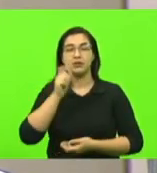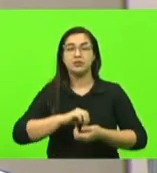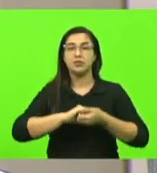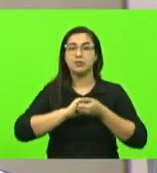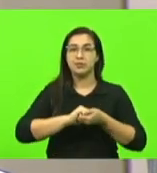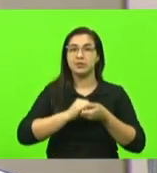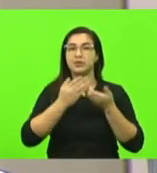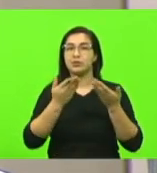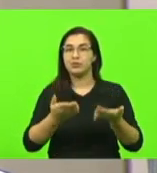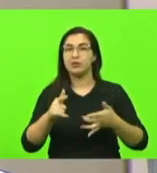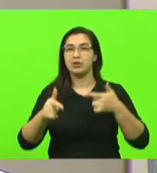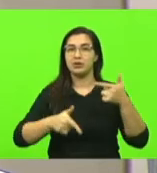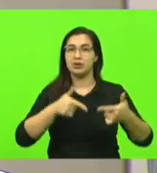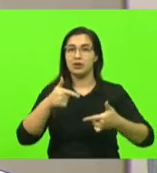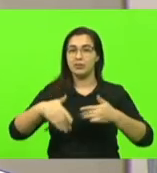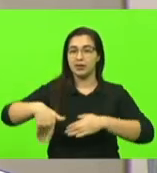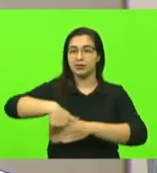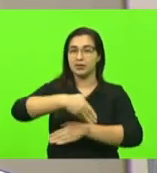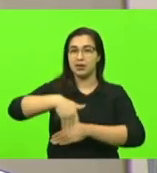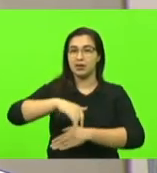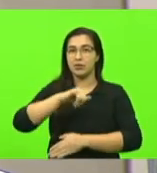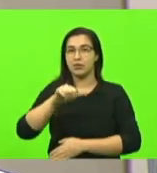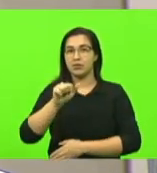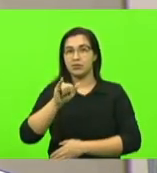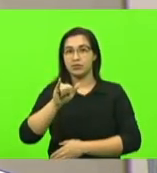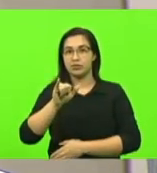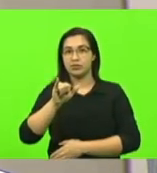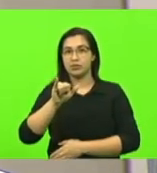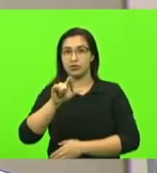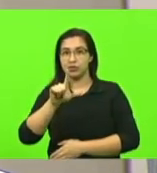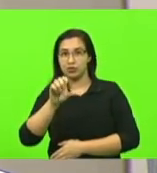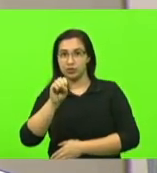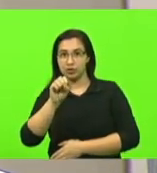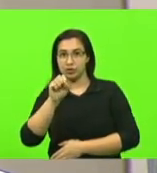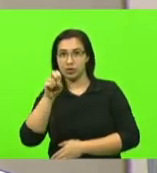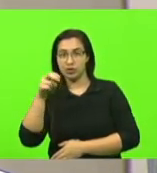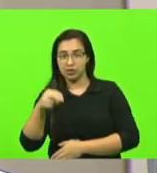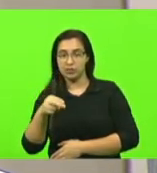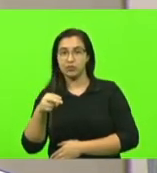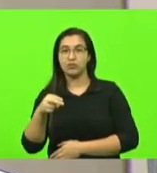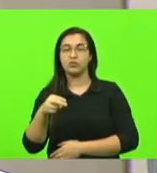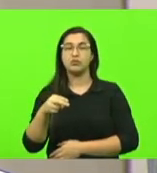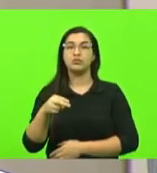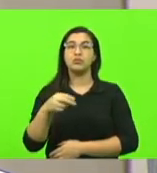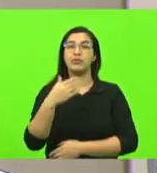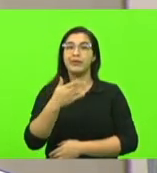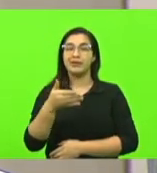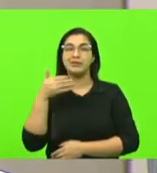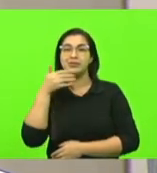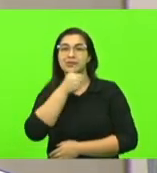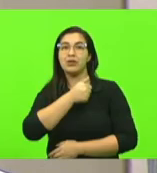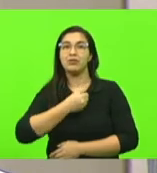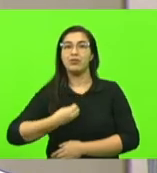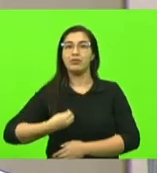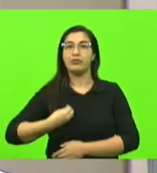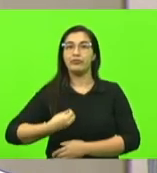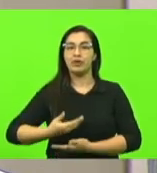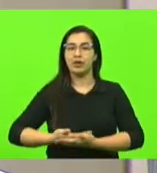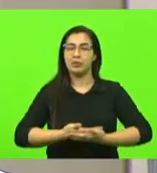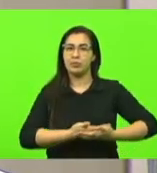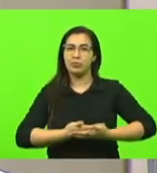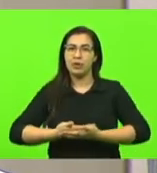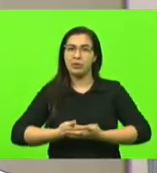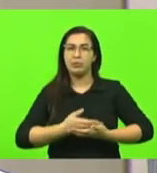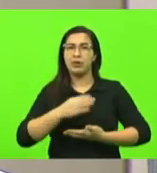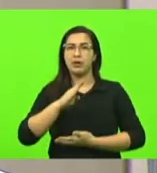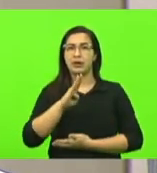de trânsito, Jaisson André de Souza e Sérgio Bagatotli, por terem salvado a vida de um bebê recém-nascido em